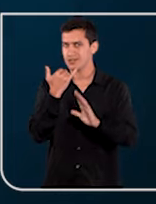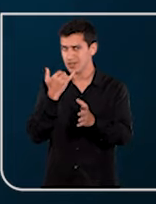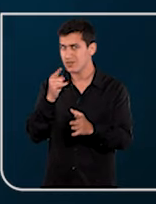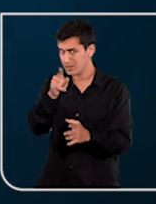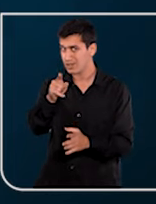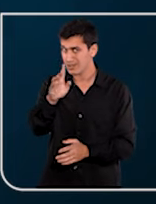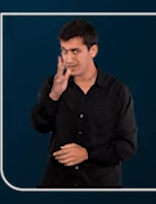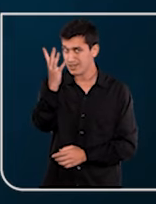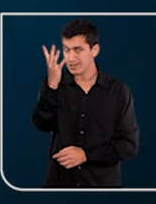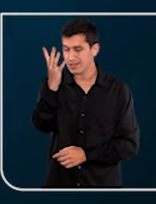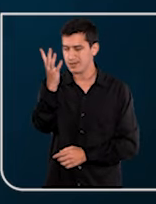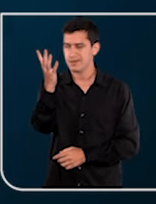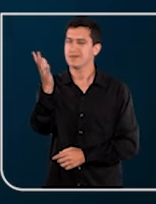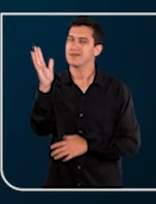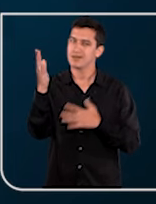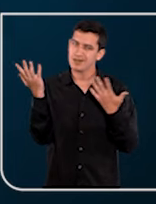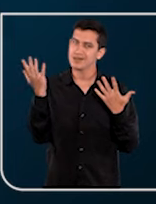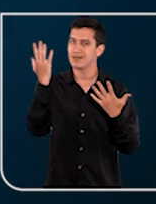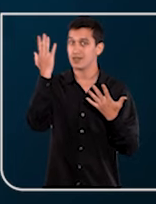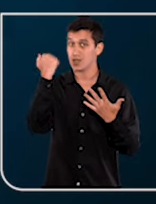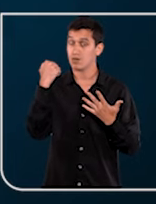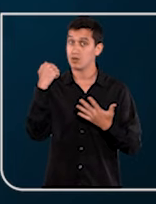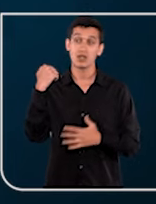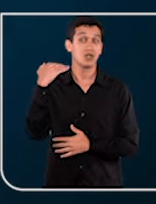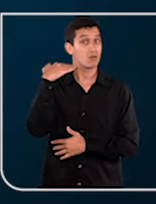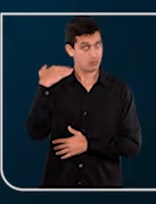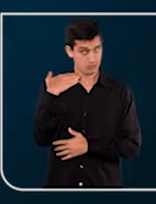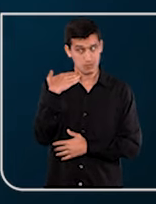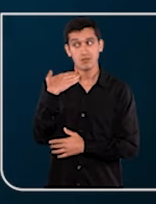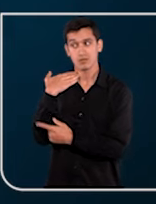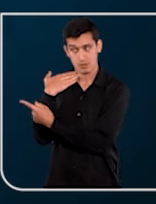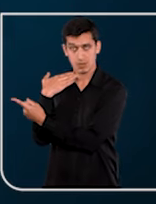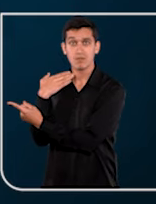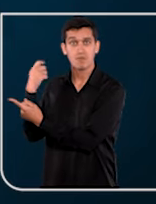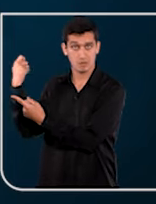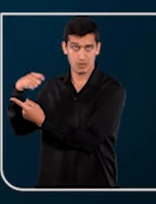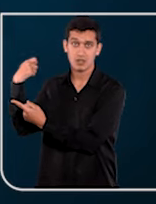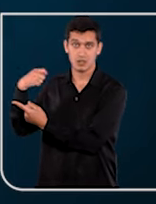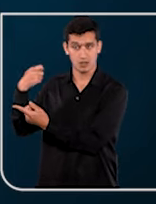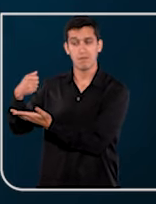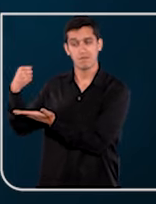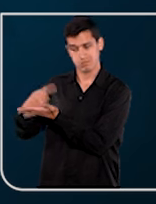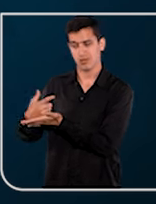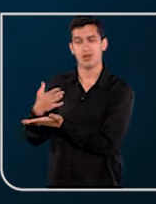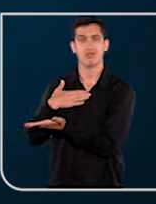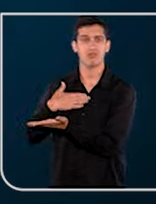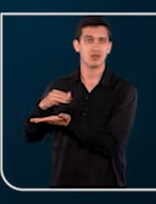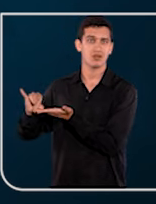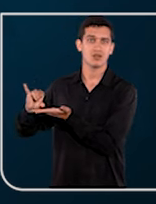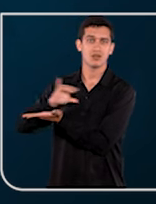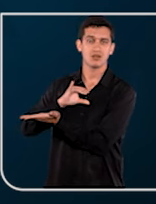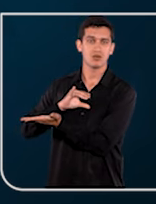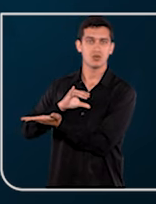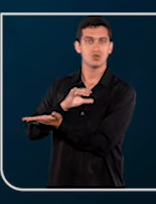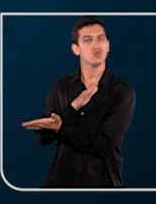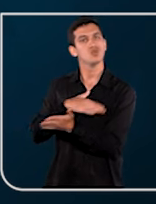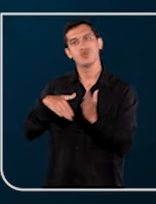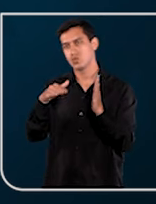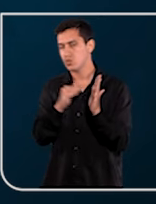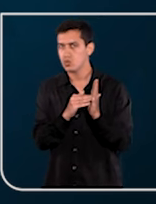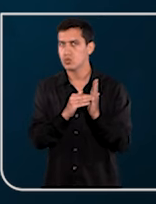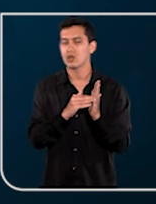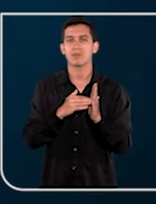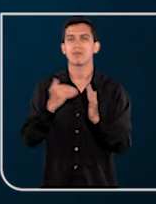golpe do boleto? Pois então saiba, os bancos têm que arcar com os danos causados por essa fraude. Os dados bancários